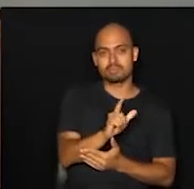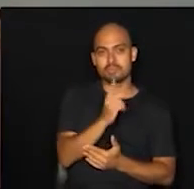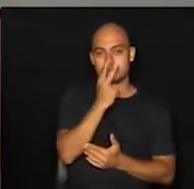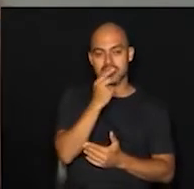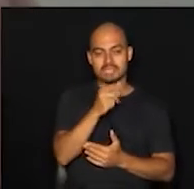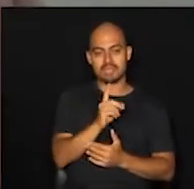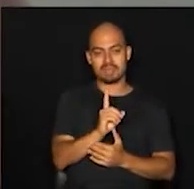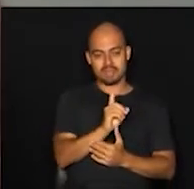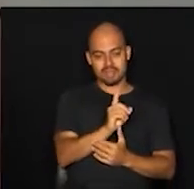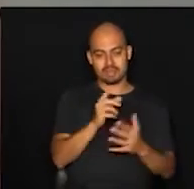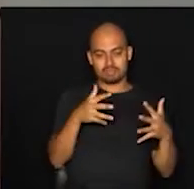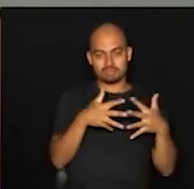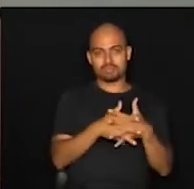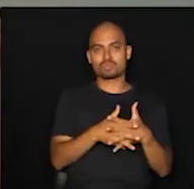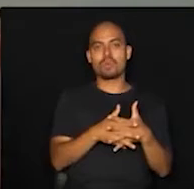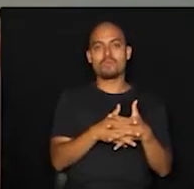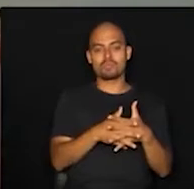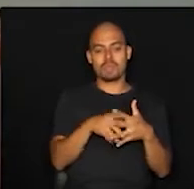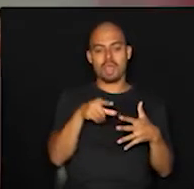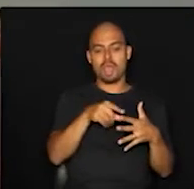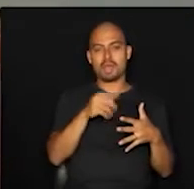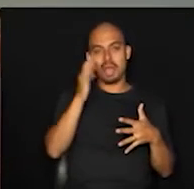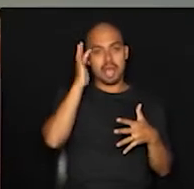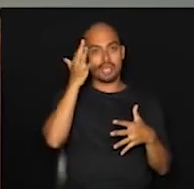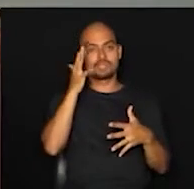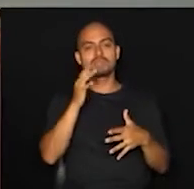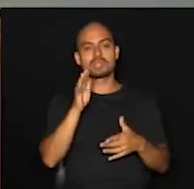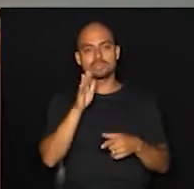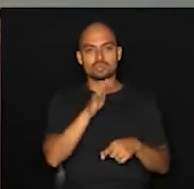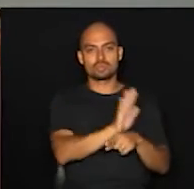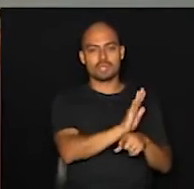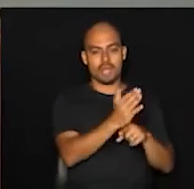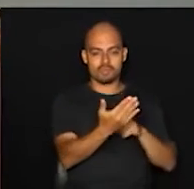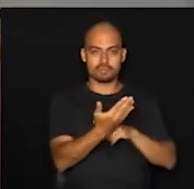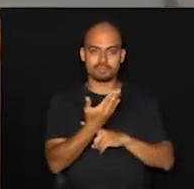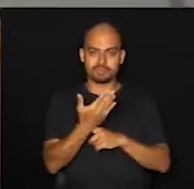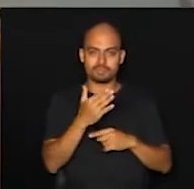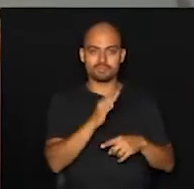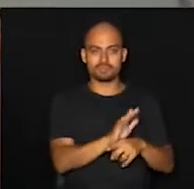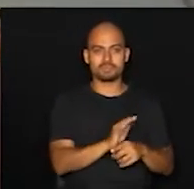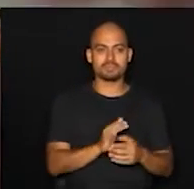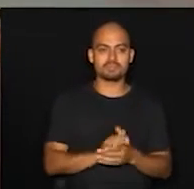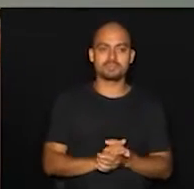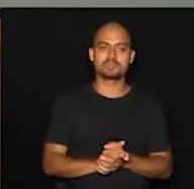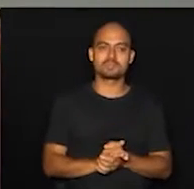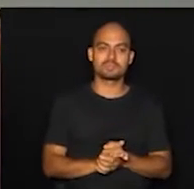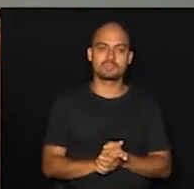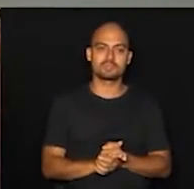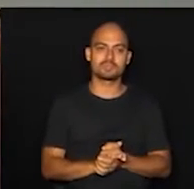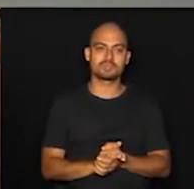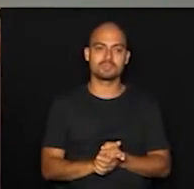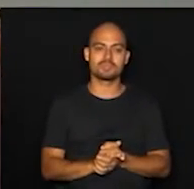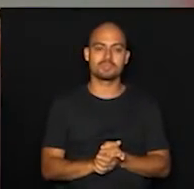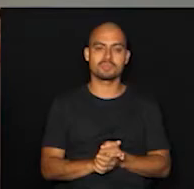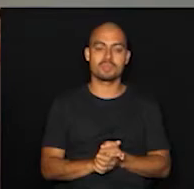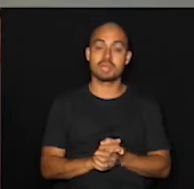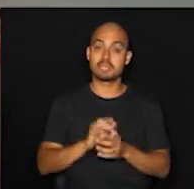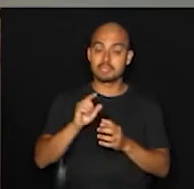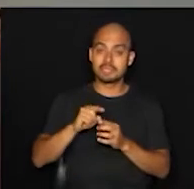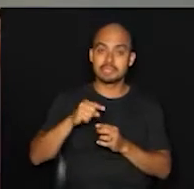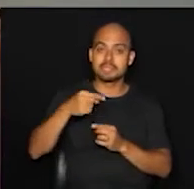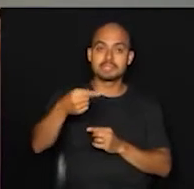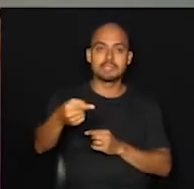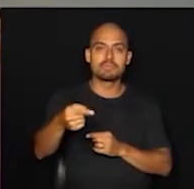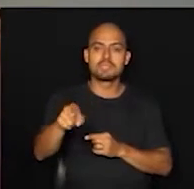ela mediava conflito sempre entre o pai e o marido dela, né? Tá. E depois